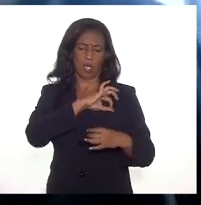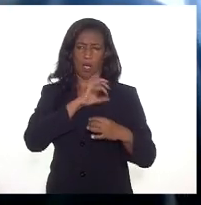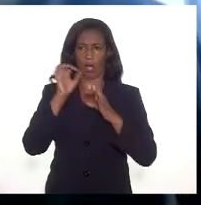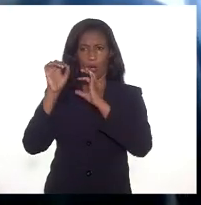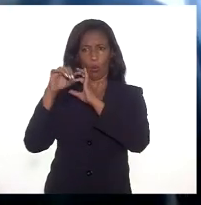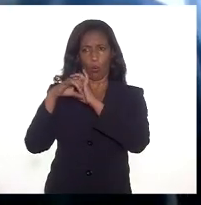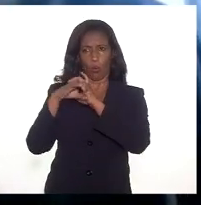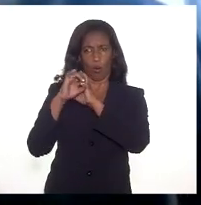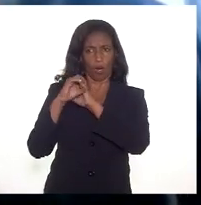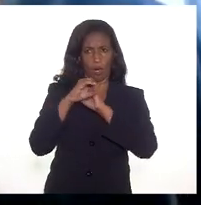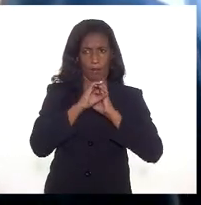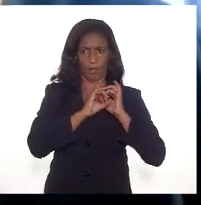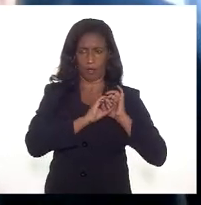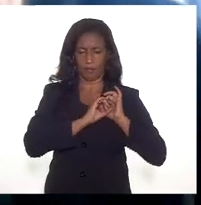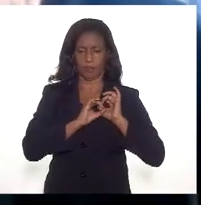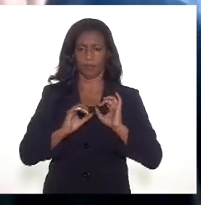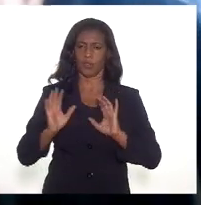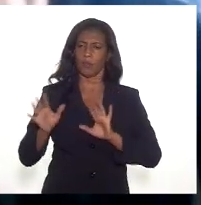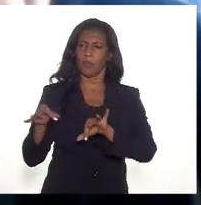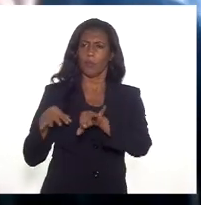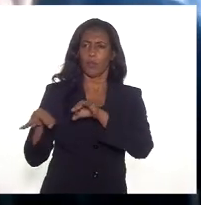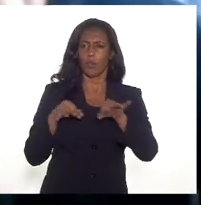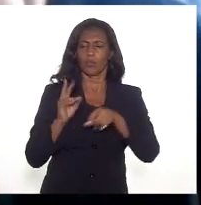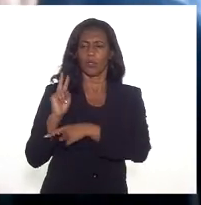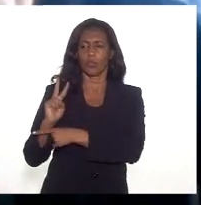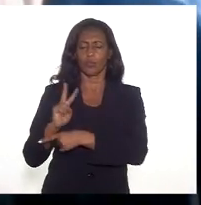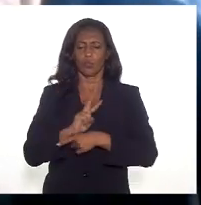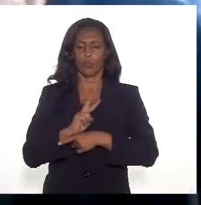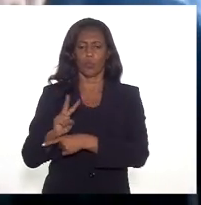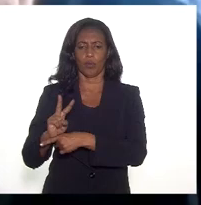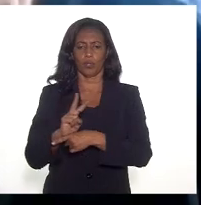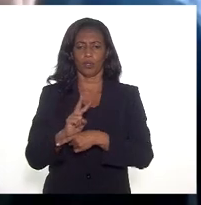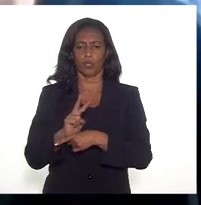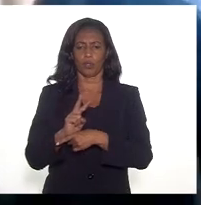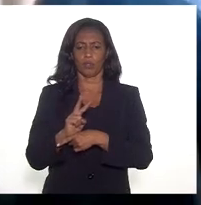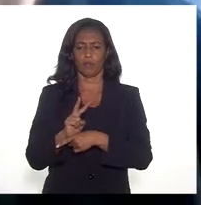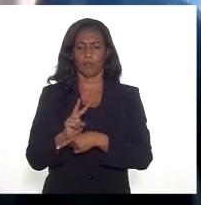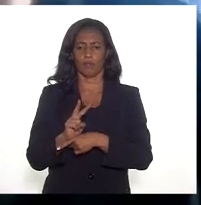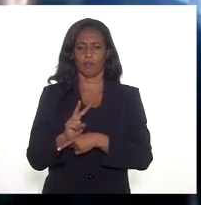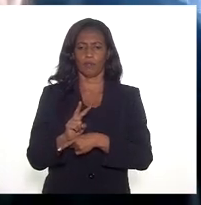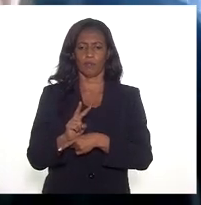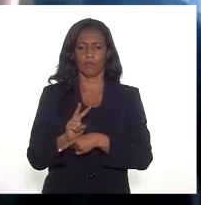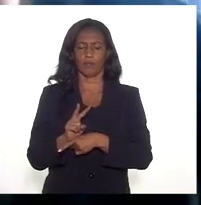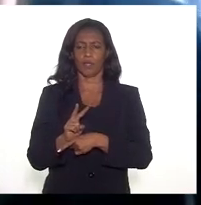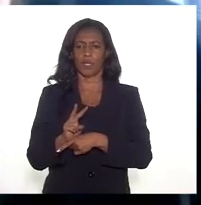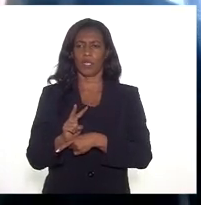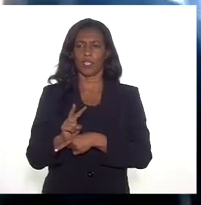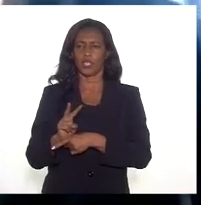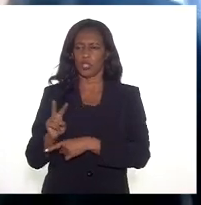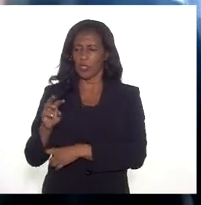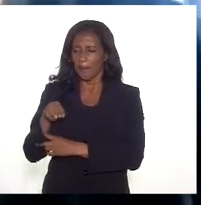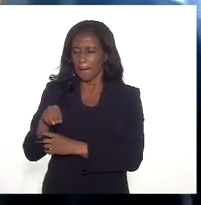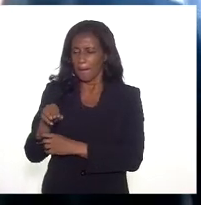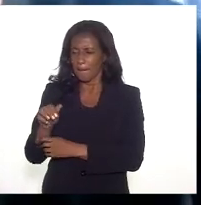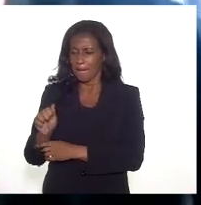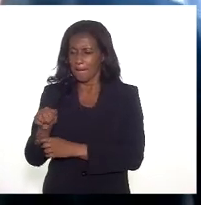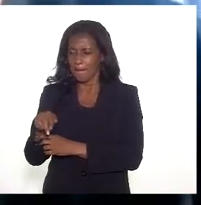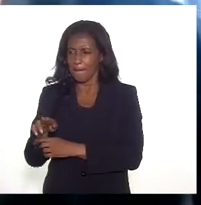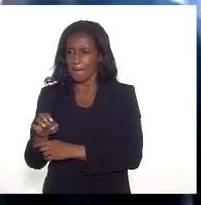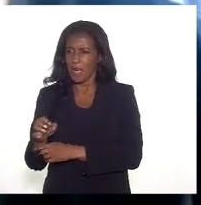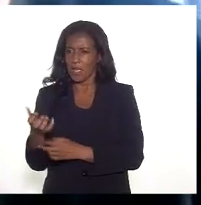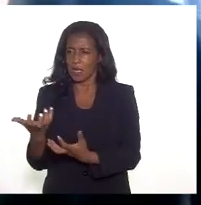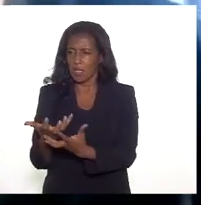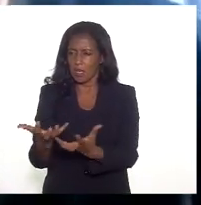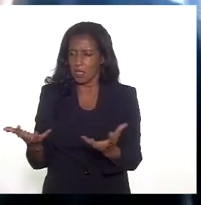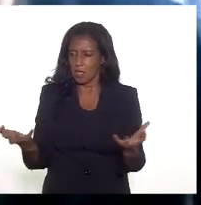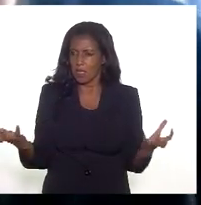havia falado com Vossa Excelência, de proteção de restingas e manguezais, muito ameaçados aqui no